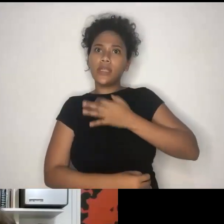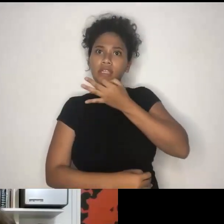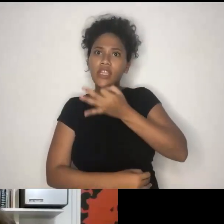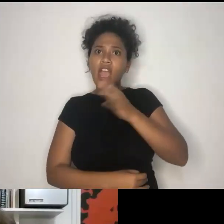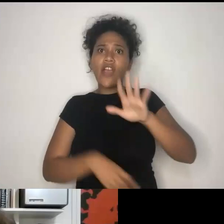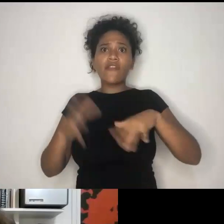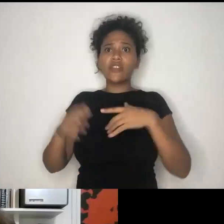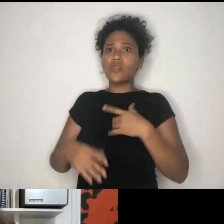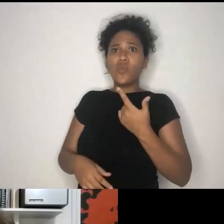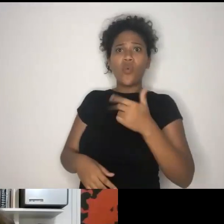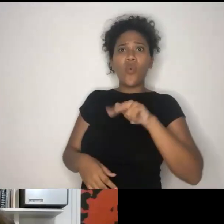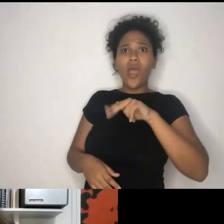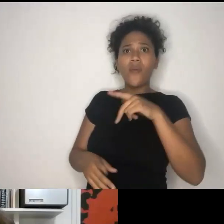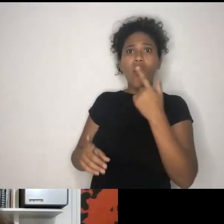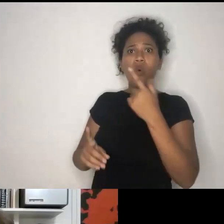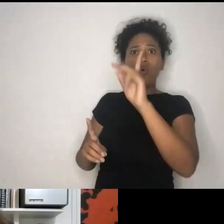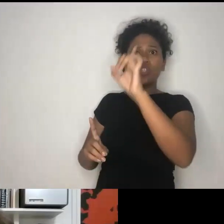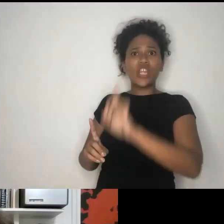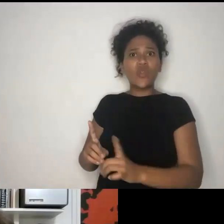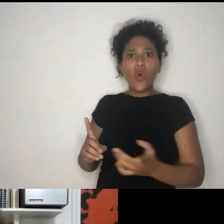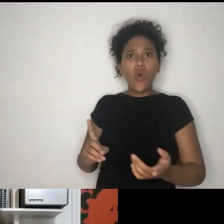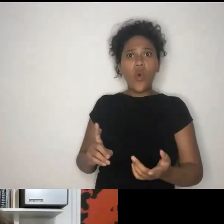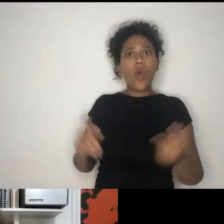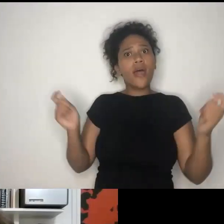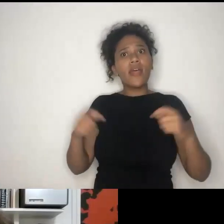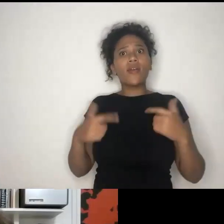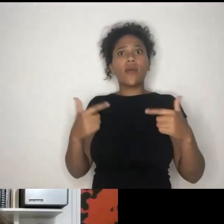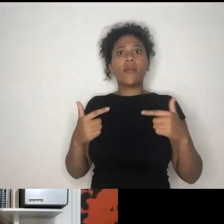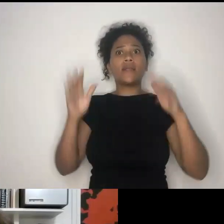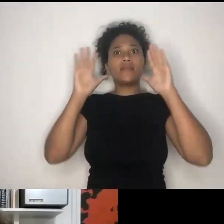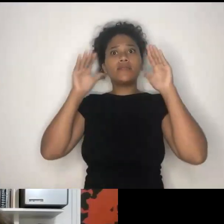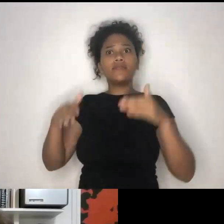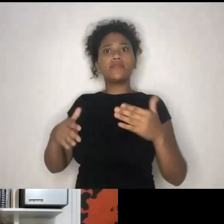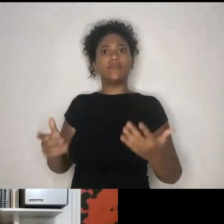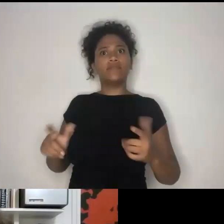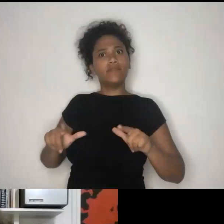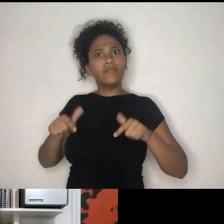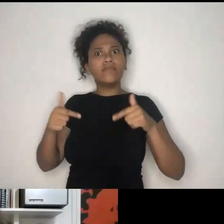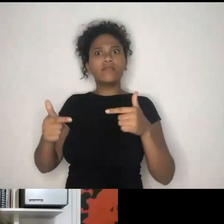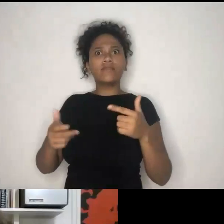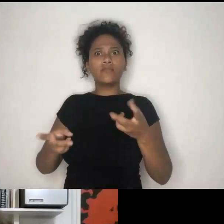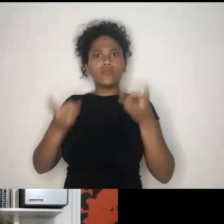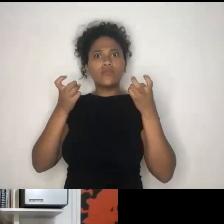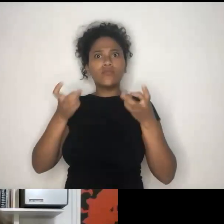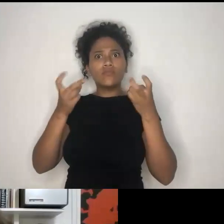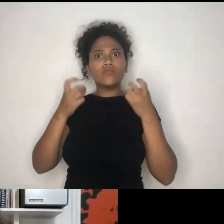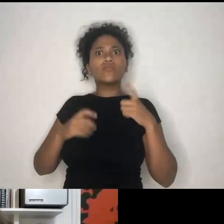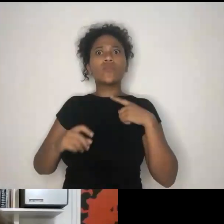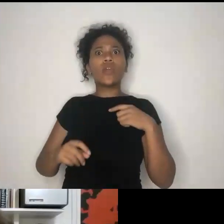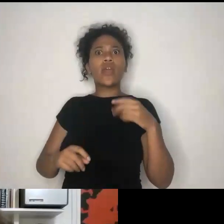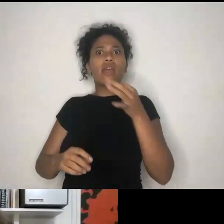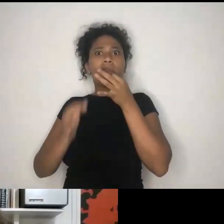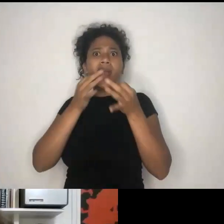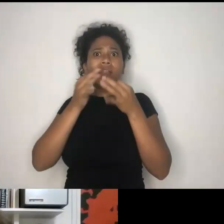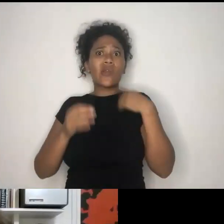para outro diretor de arte e ele pode fazer um trabalho extremamente eficiente observando inclusive aspectos que eu nem vi naquele